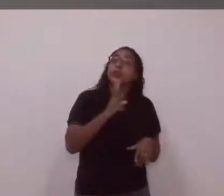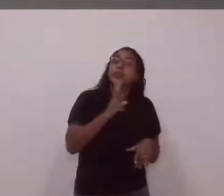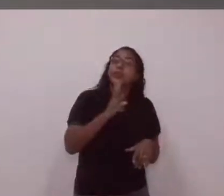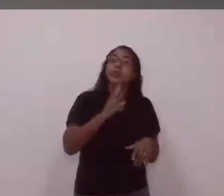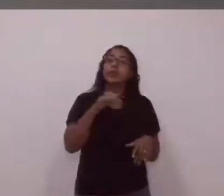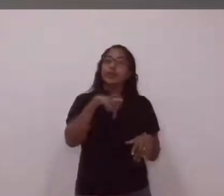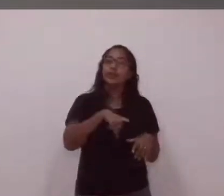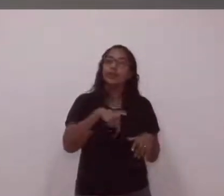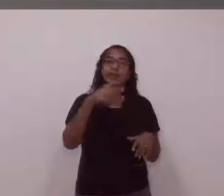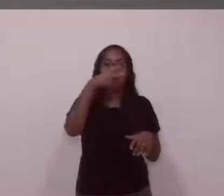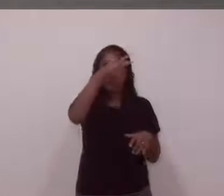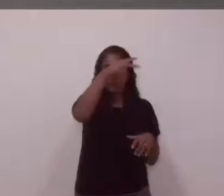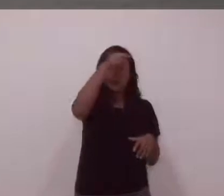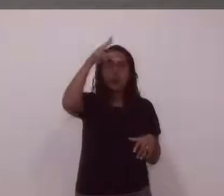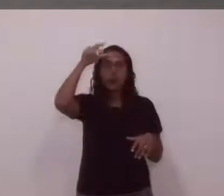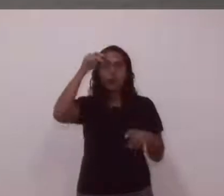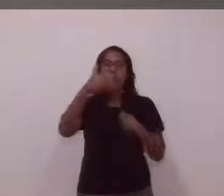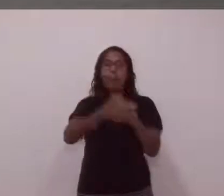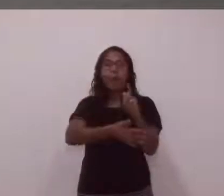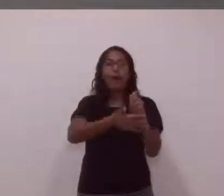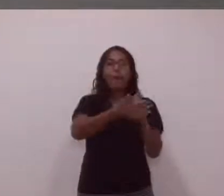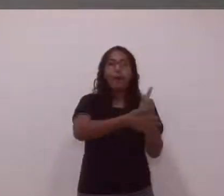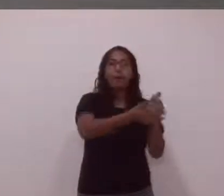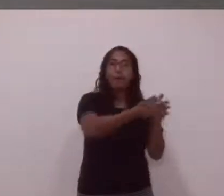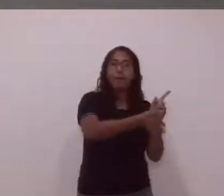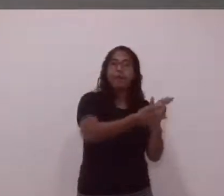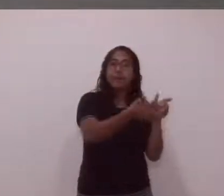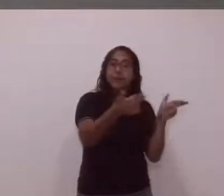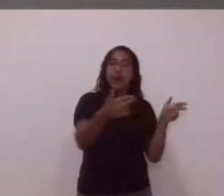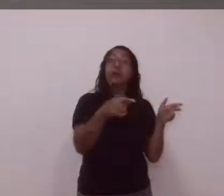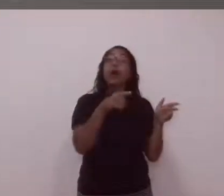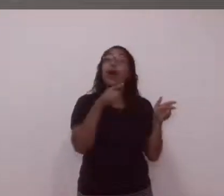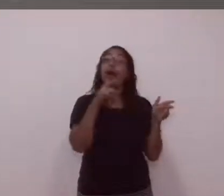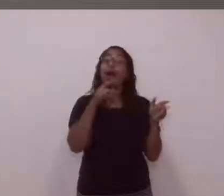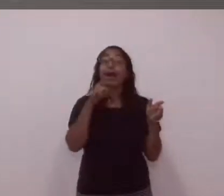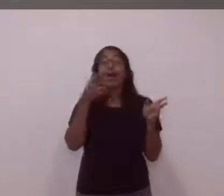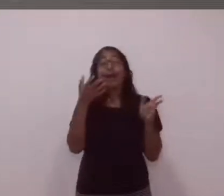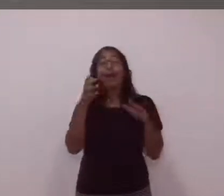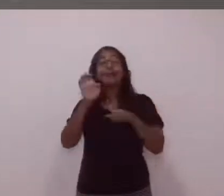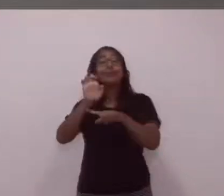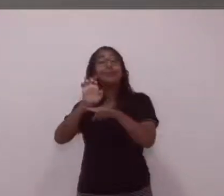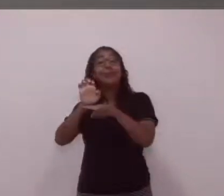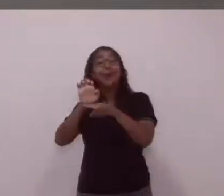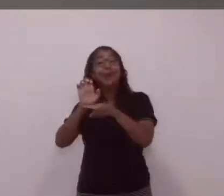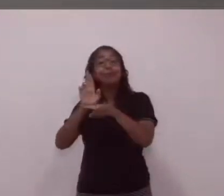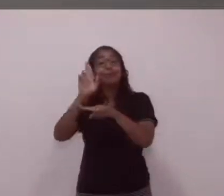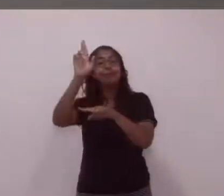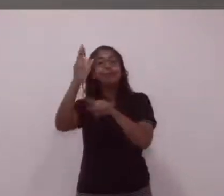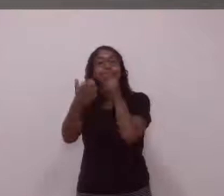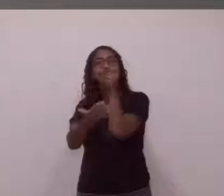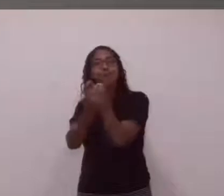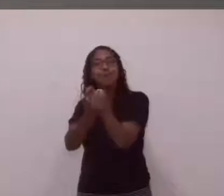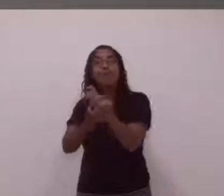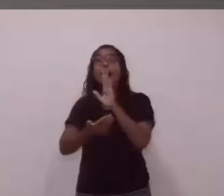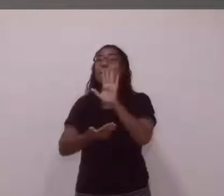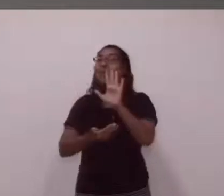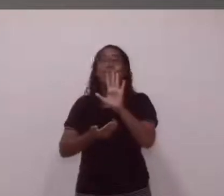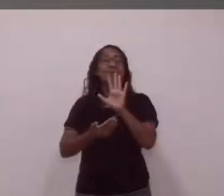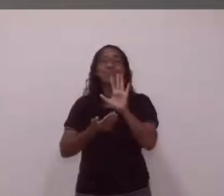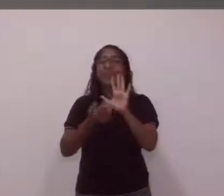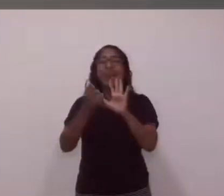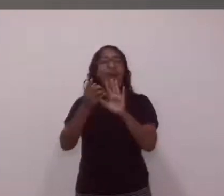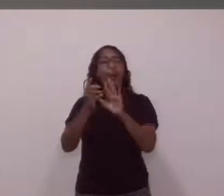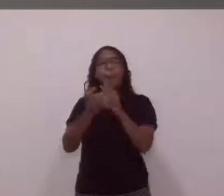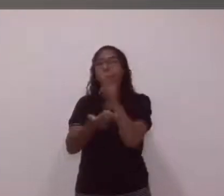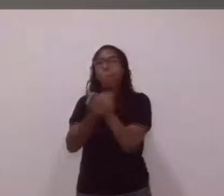município tem que era realmente dever do Estado e vou colocar para que vocês nós